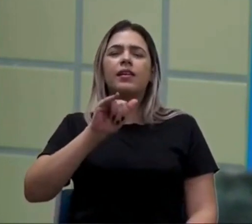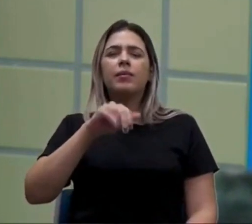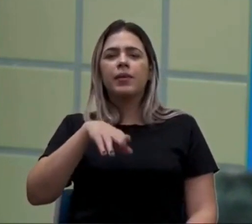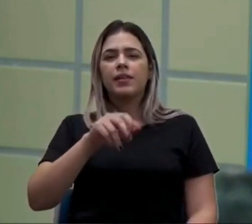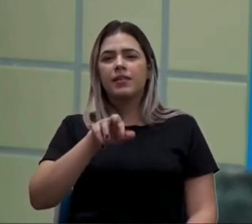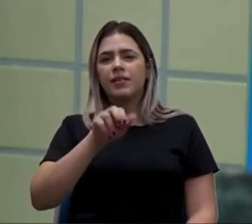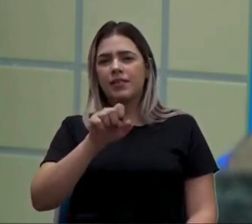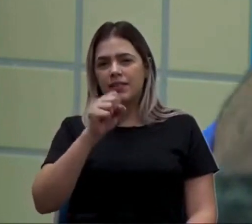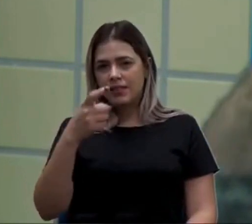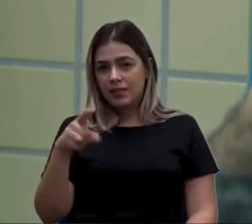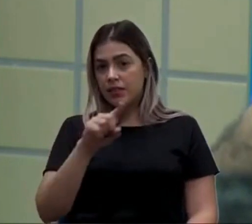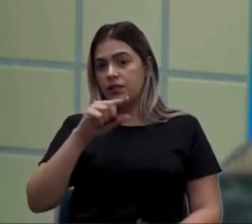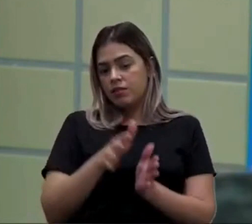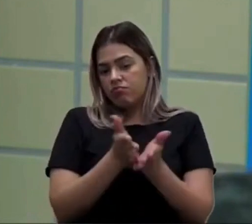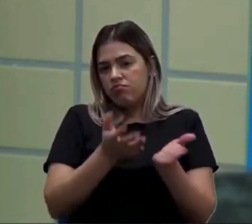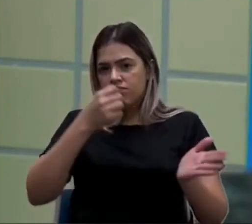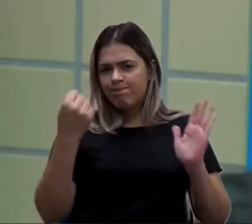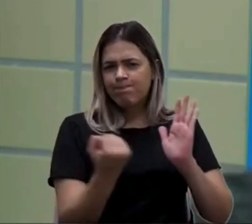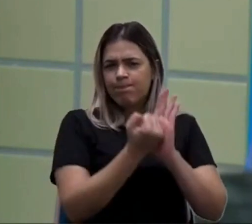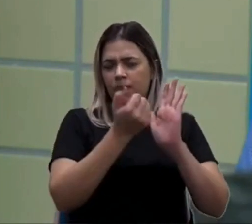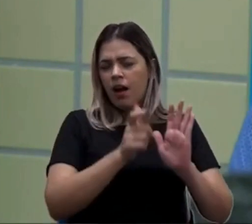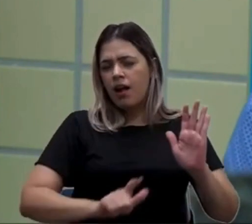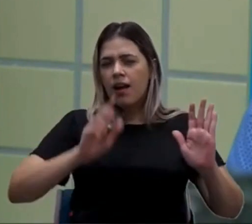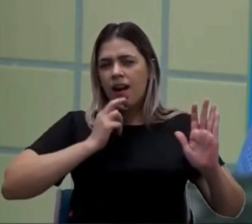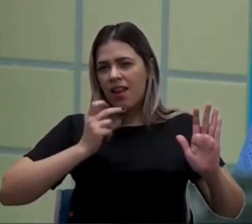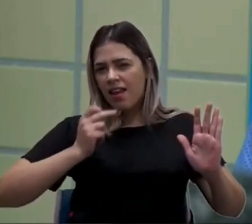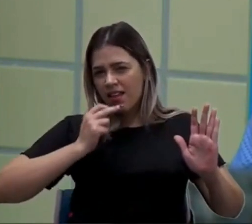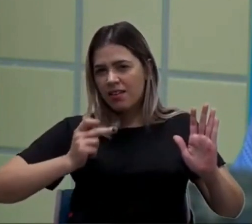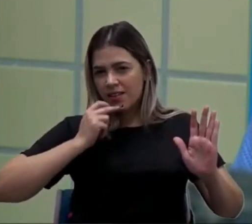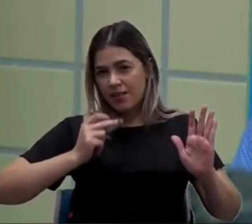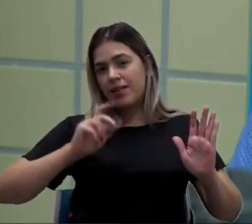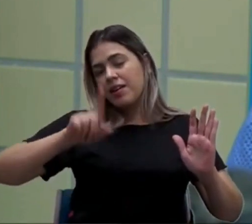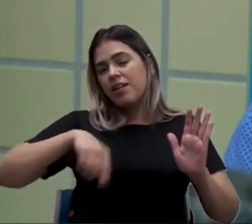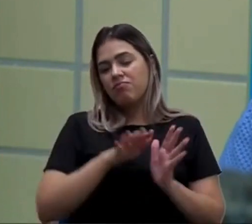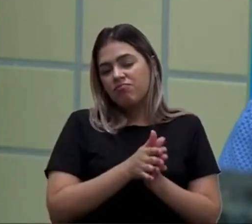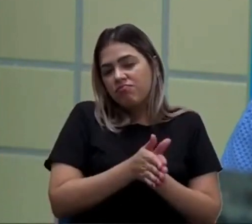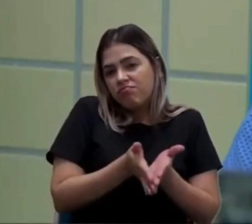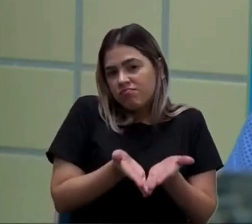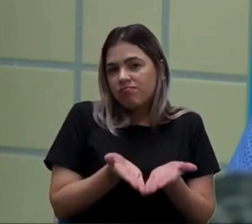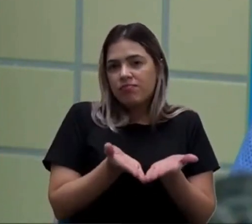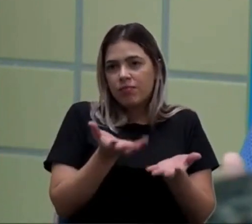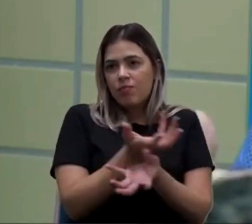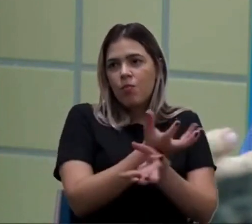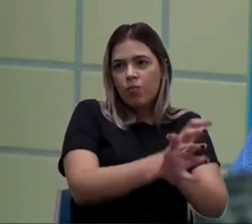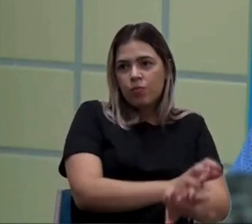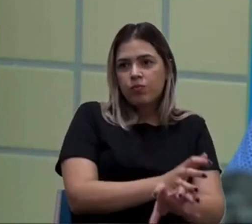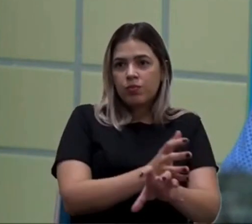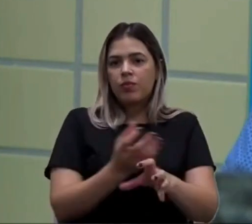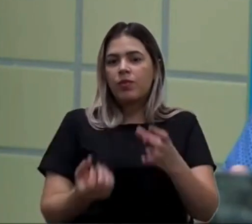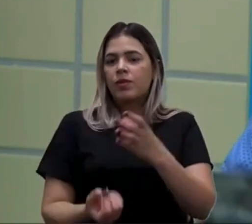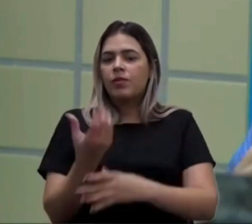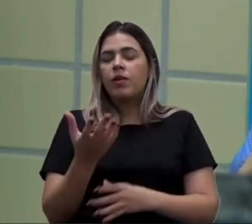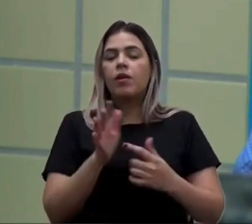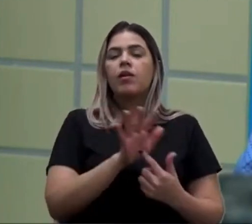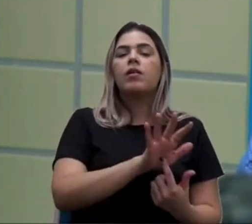também é um livro marcante dentro dessa linguagem é um livro em que o sertão aparece